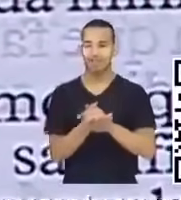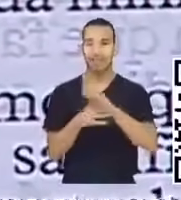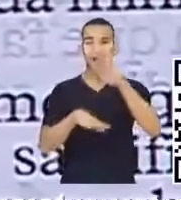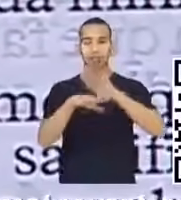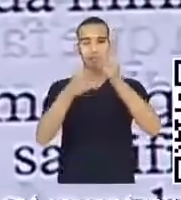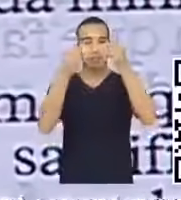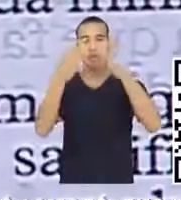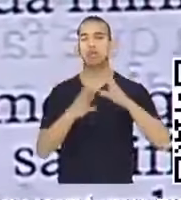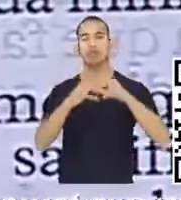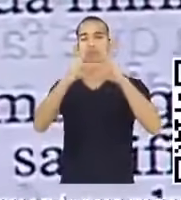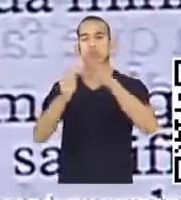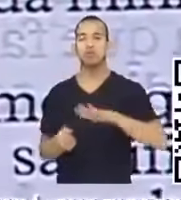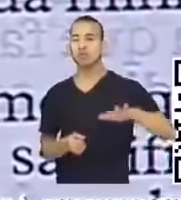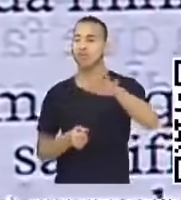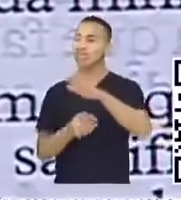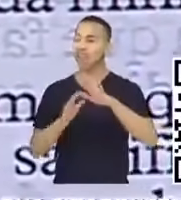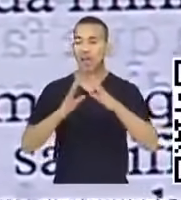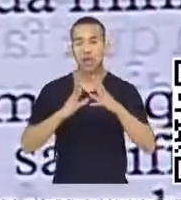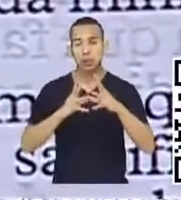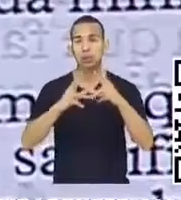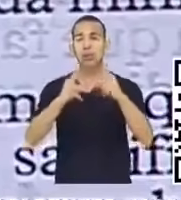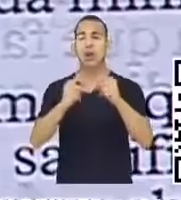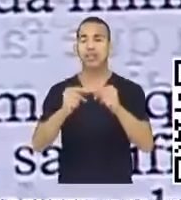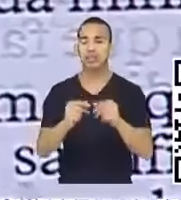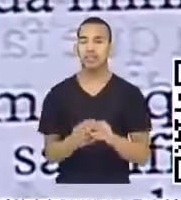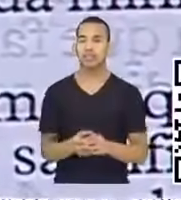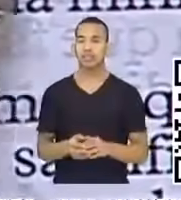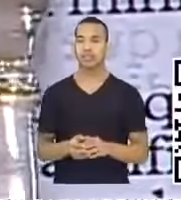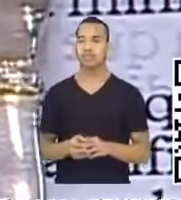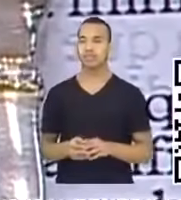tudo a hipótese vieram